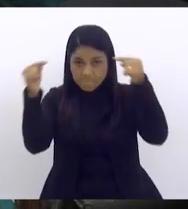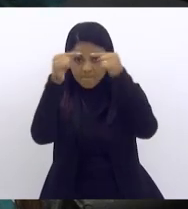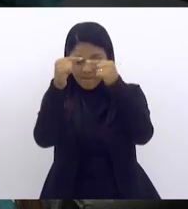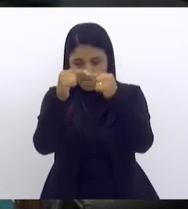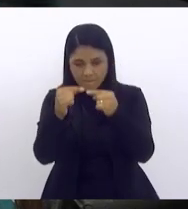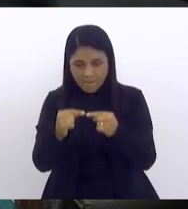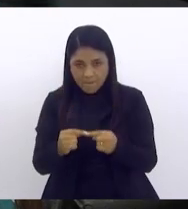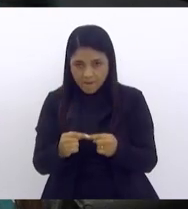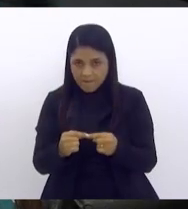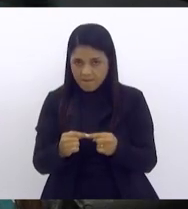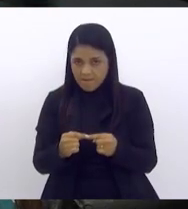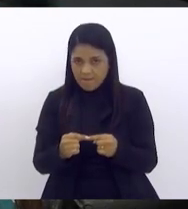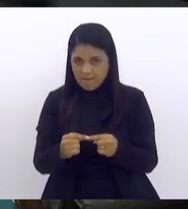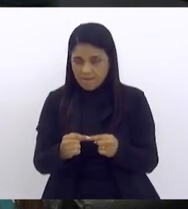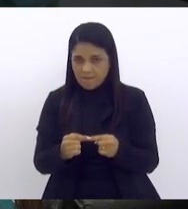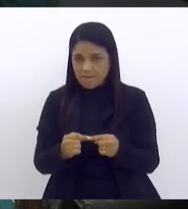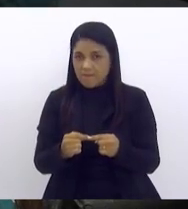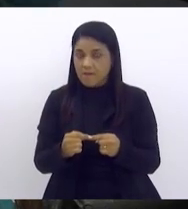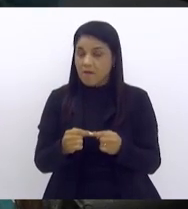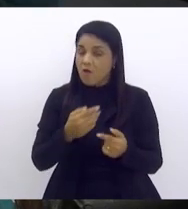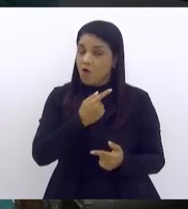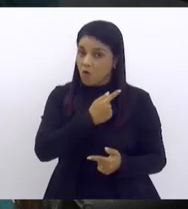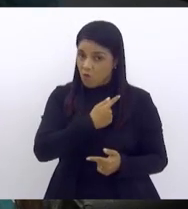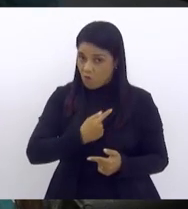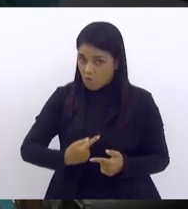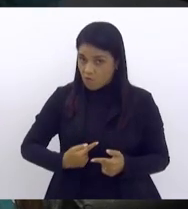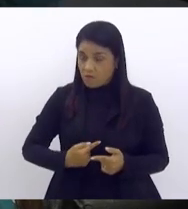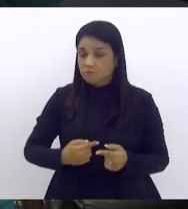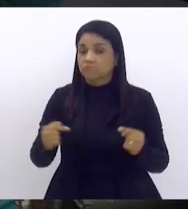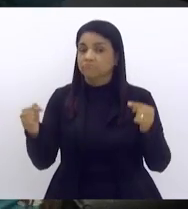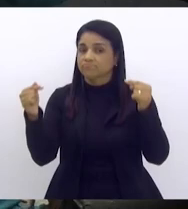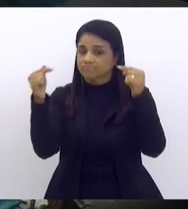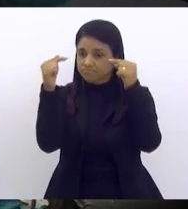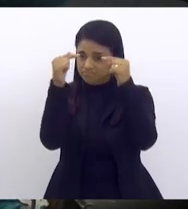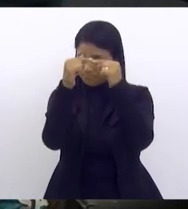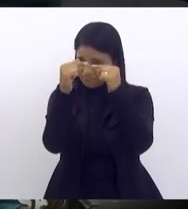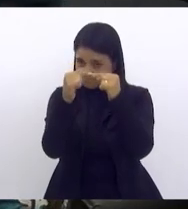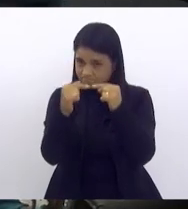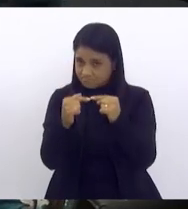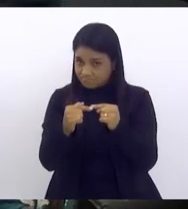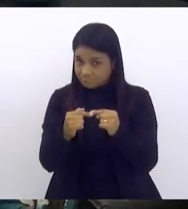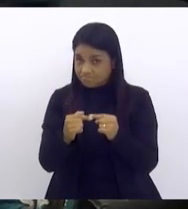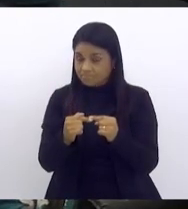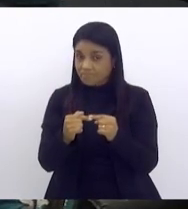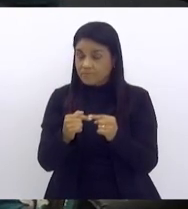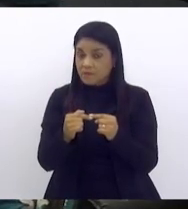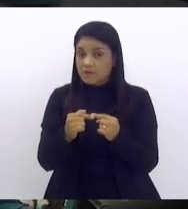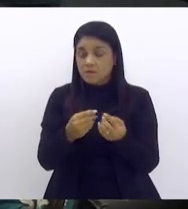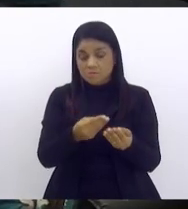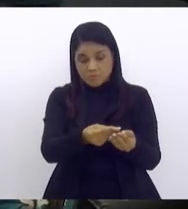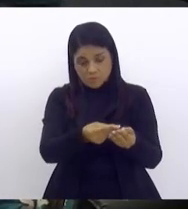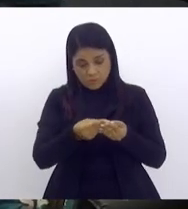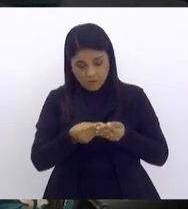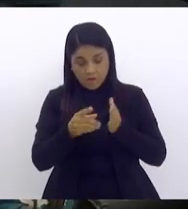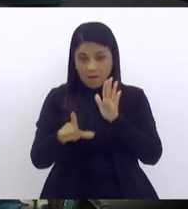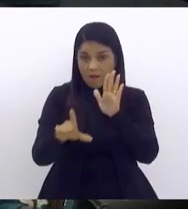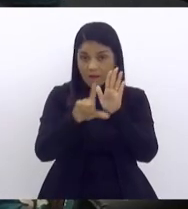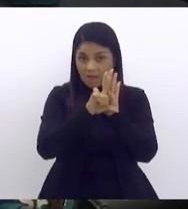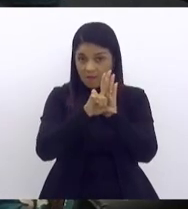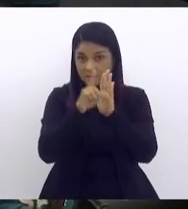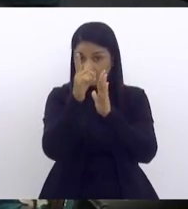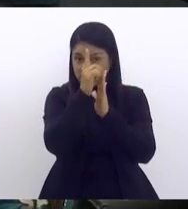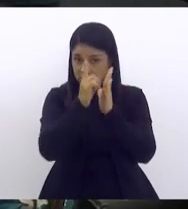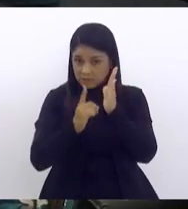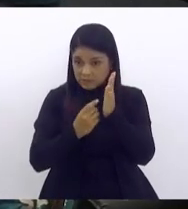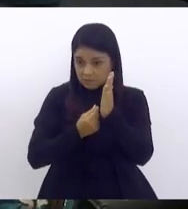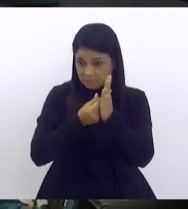nesse ponto, eu quero dizer que o governo foi realista, porque você mandou para cá a lei de diretrizes orçamentárias, só para os